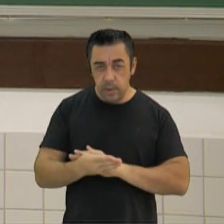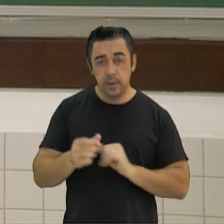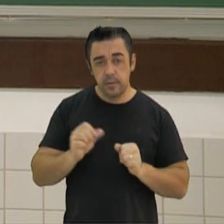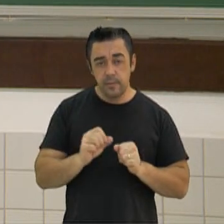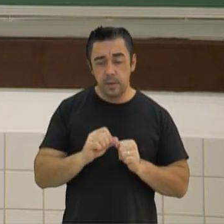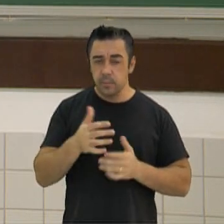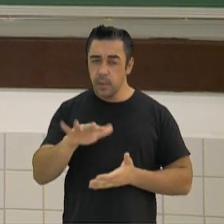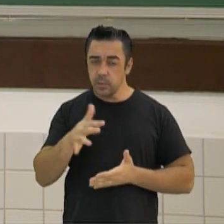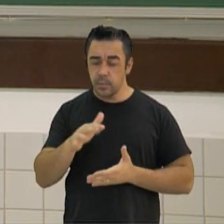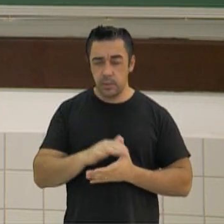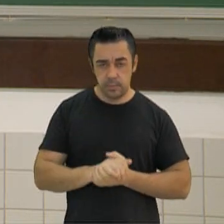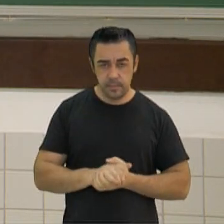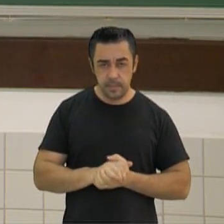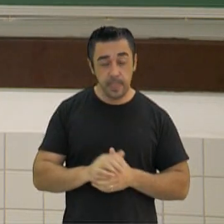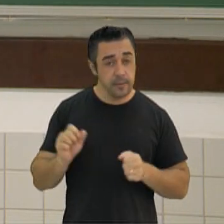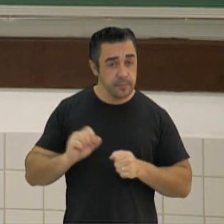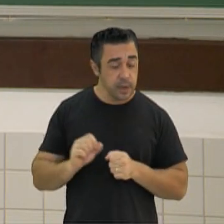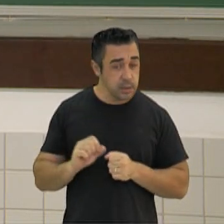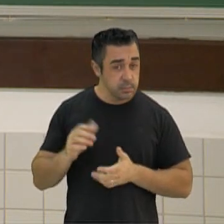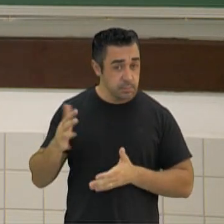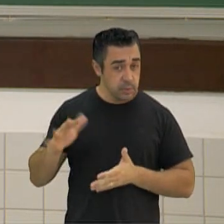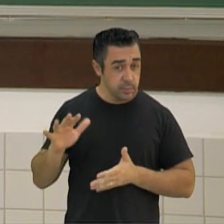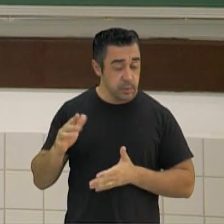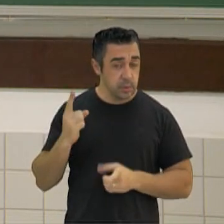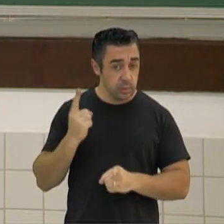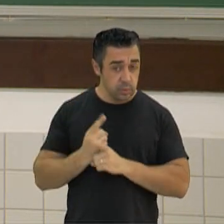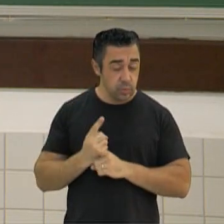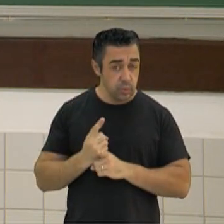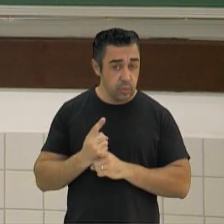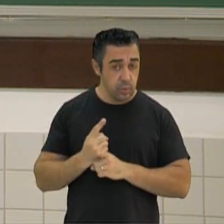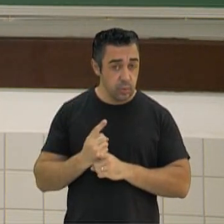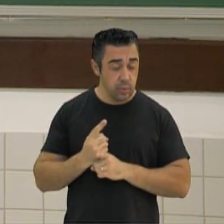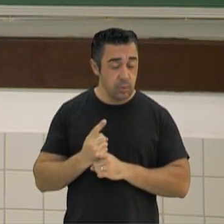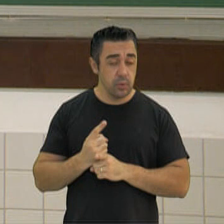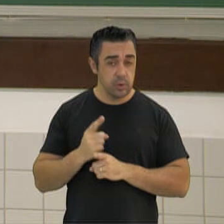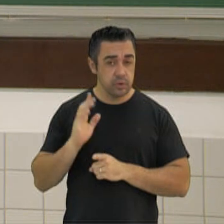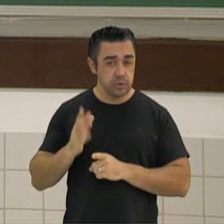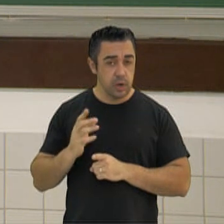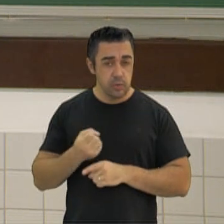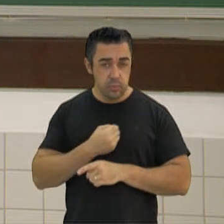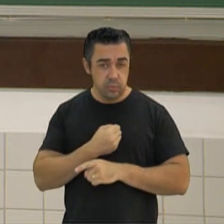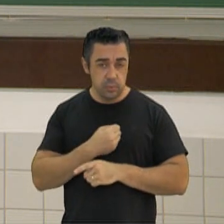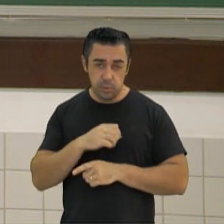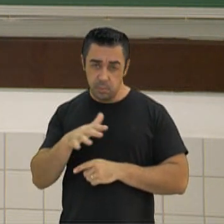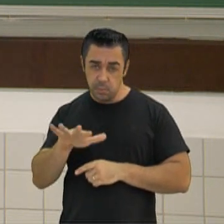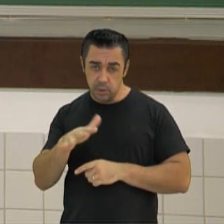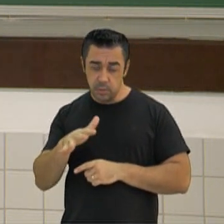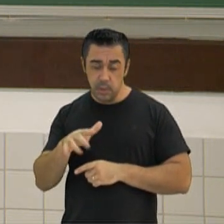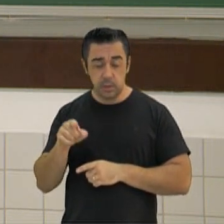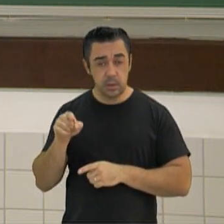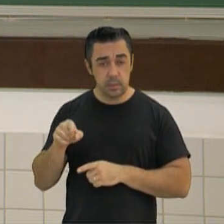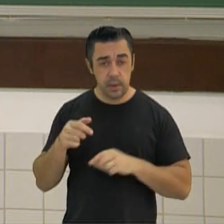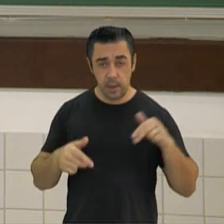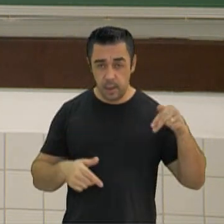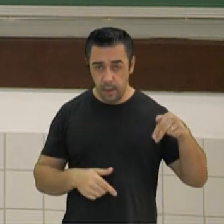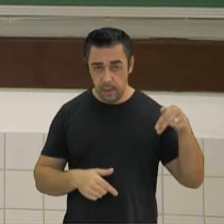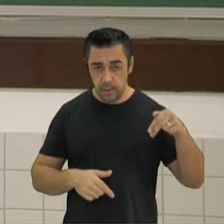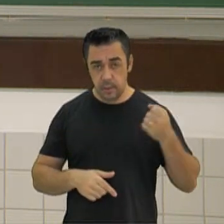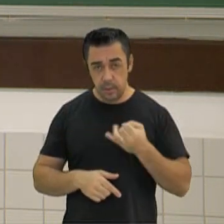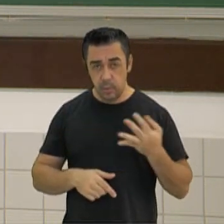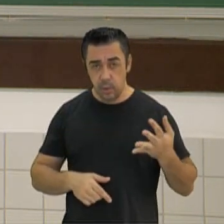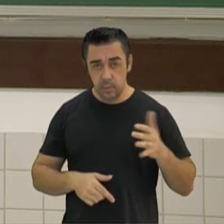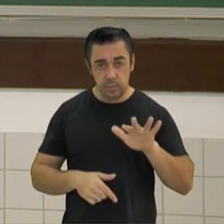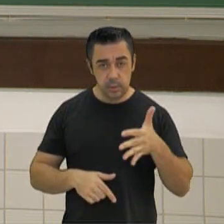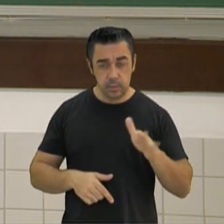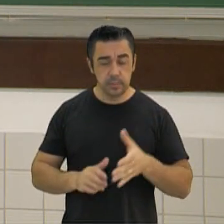primeiro uma estimativa. Fez a estimativa, resolveu a estimativa, encontrou um valor aproximado para N, que é o número de termos que vai